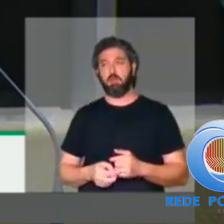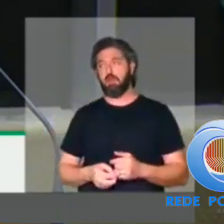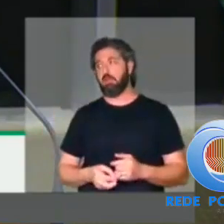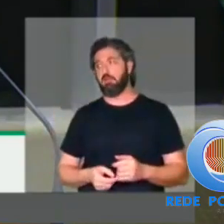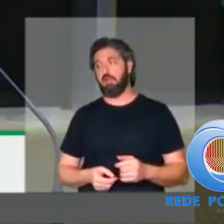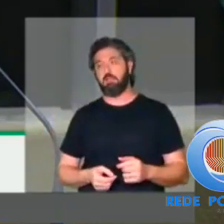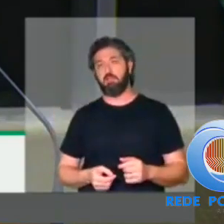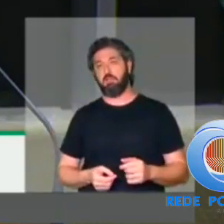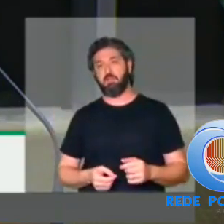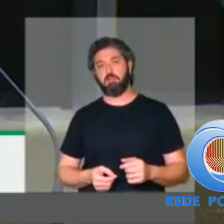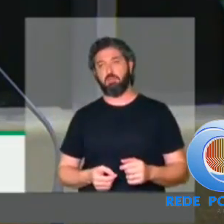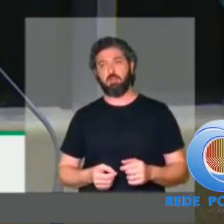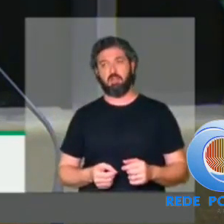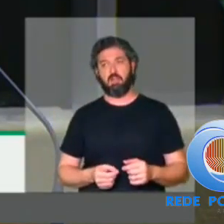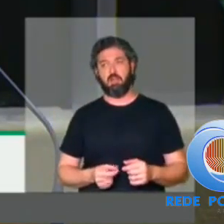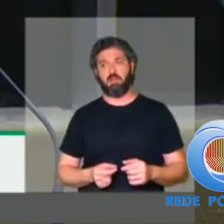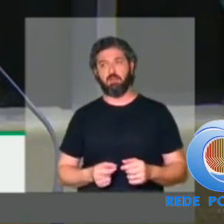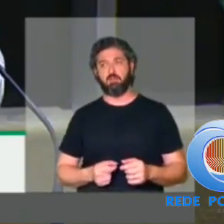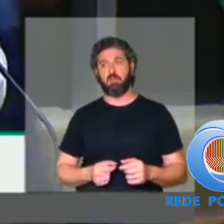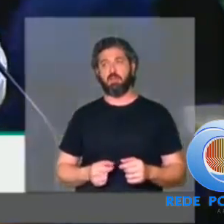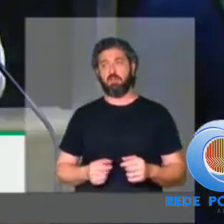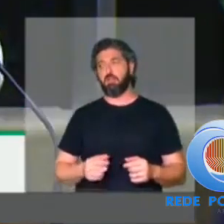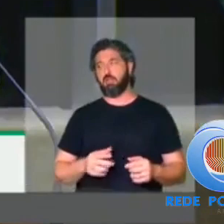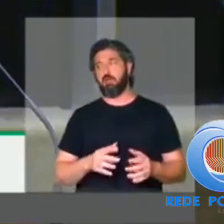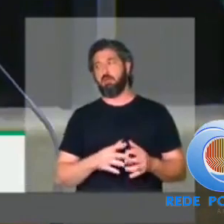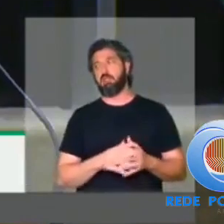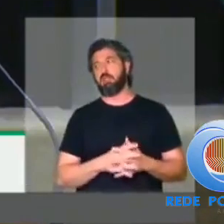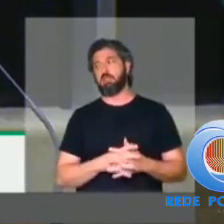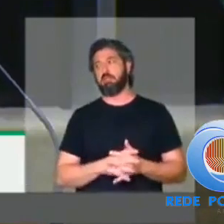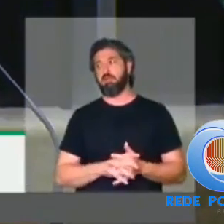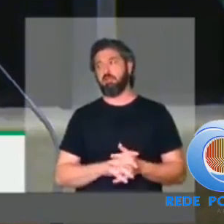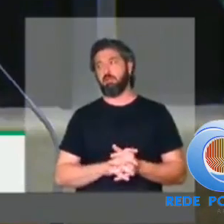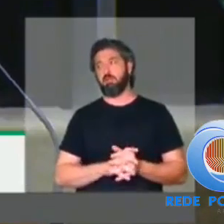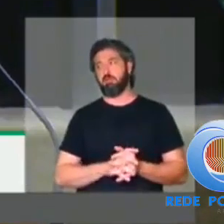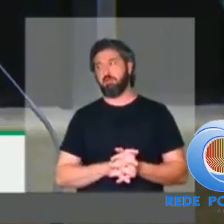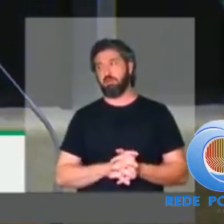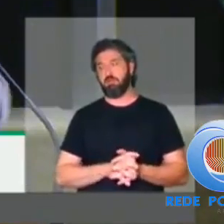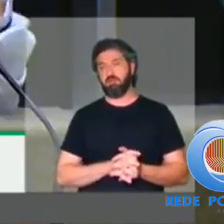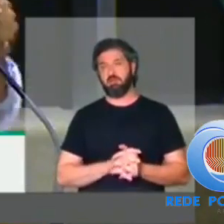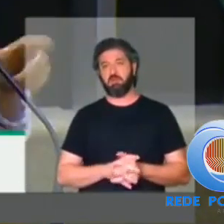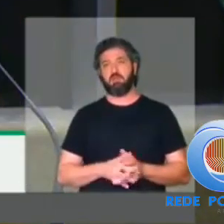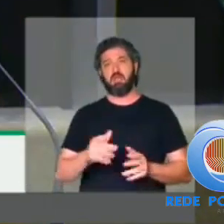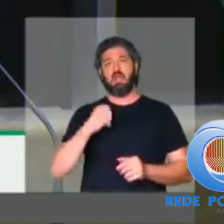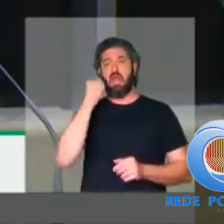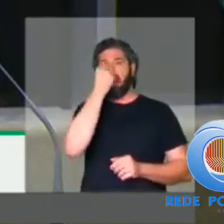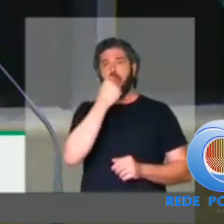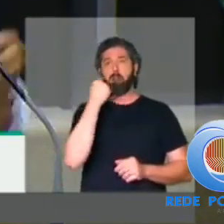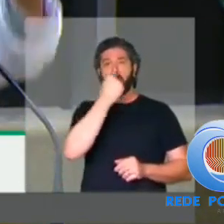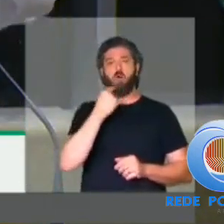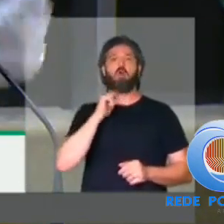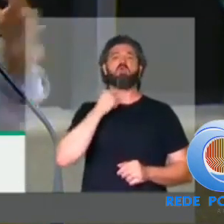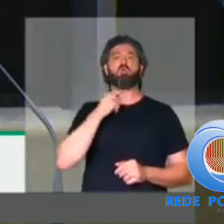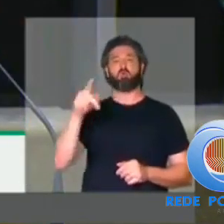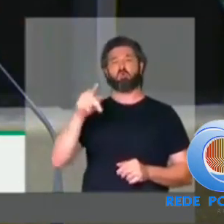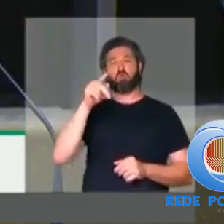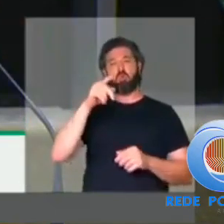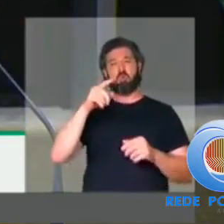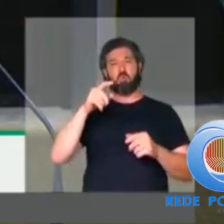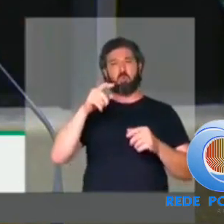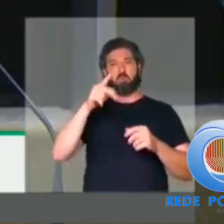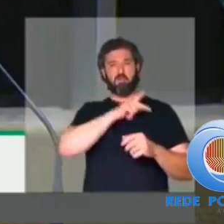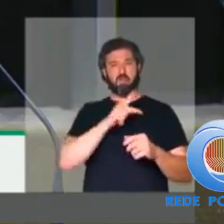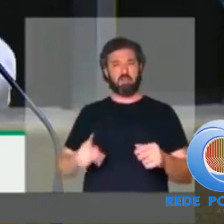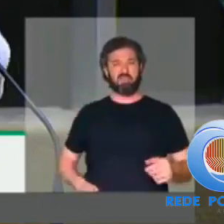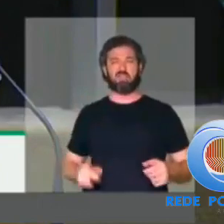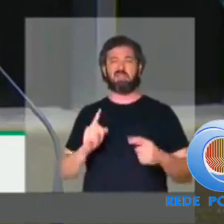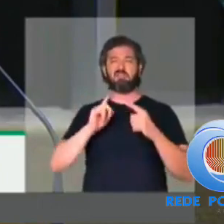desenvolvimento tecnológico. Esse presidente boca suja lamentavelmente envergonha o